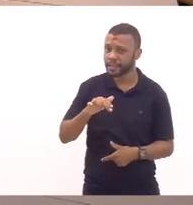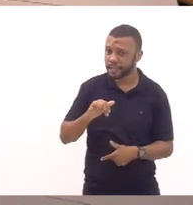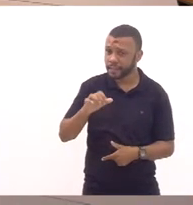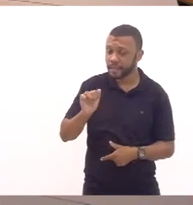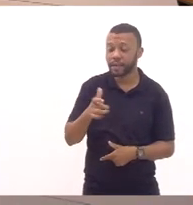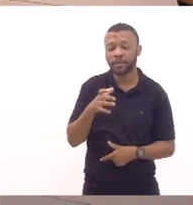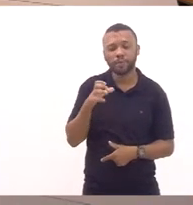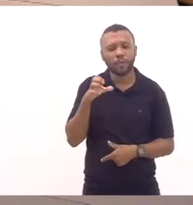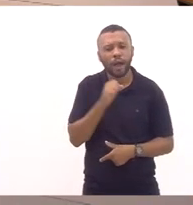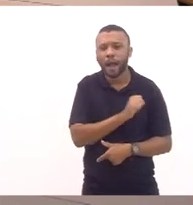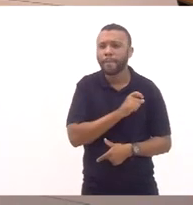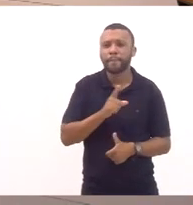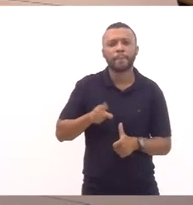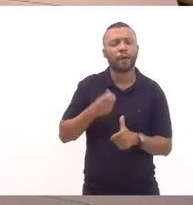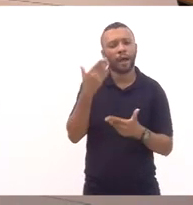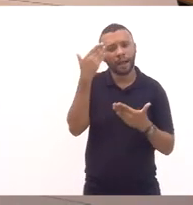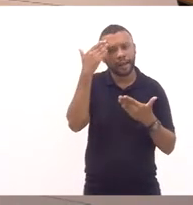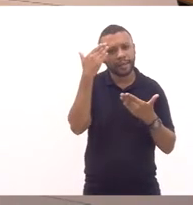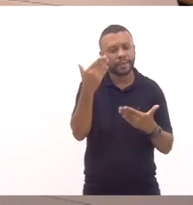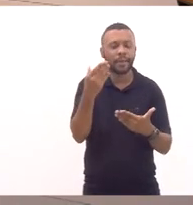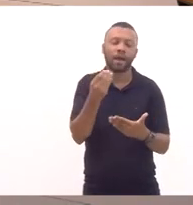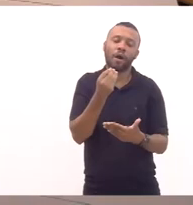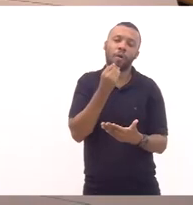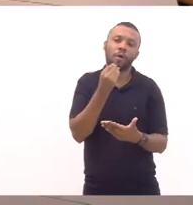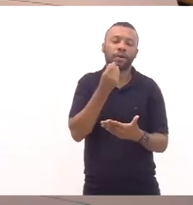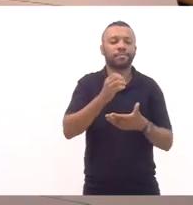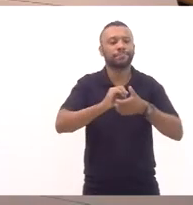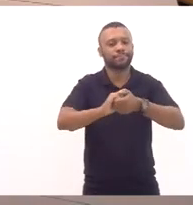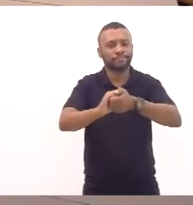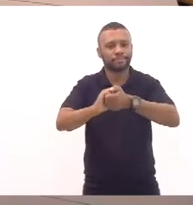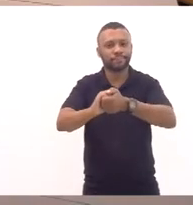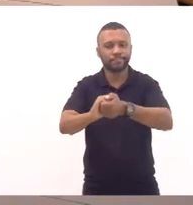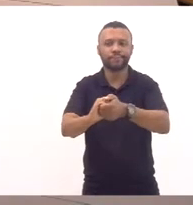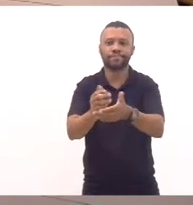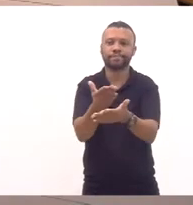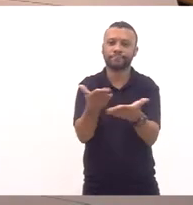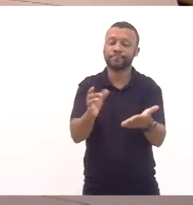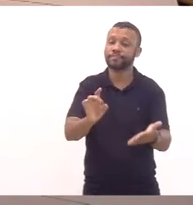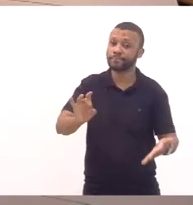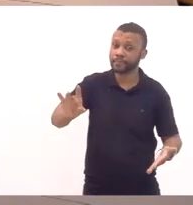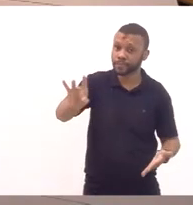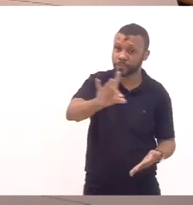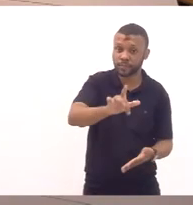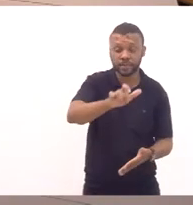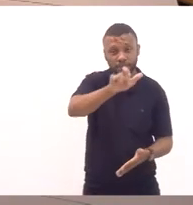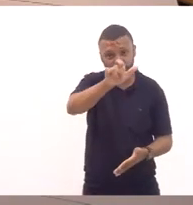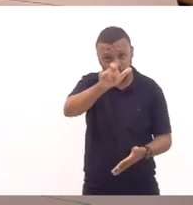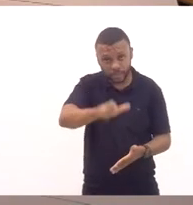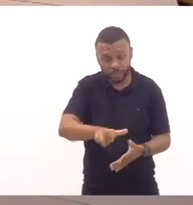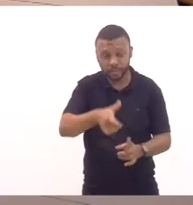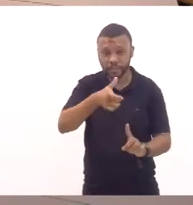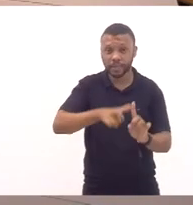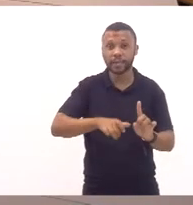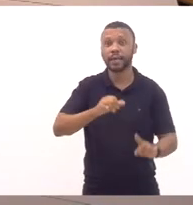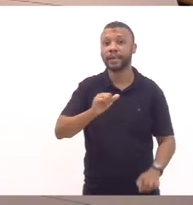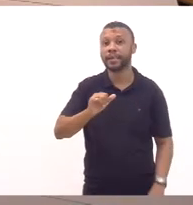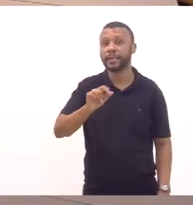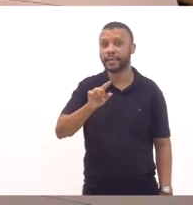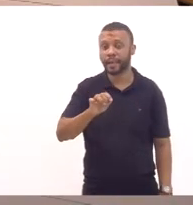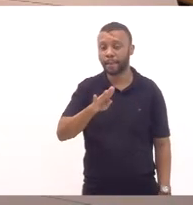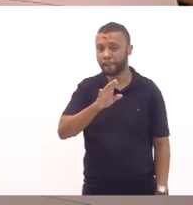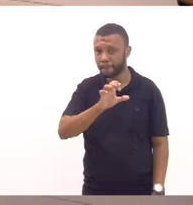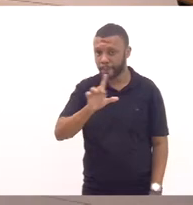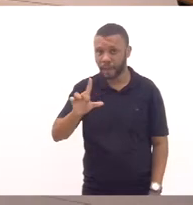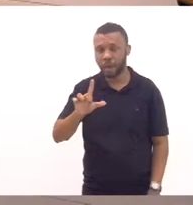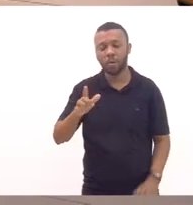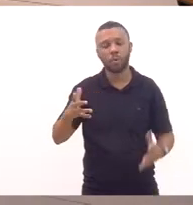agradecer a oportunidade. Quero saudar os companheiros e as companheiras na pessoa da Isabel, Maria Isabel, uma mana